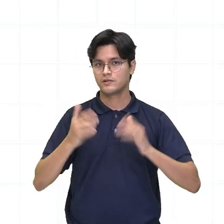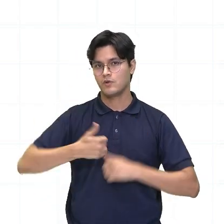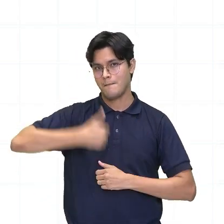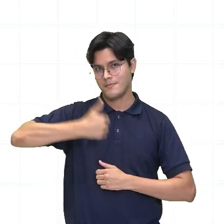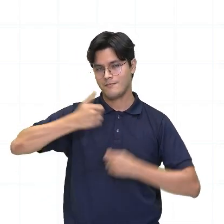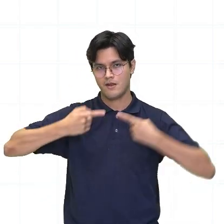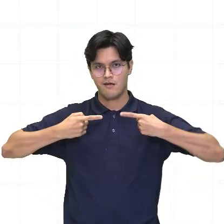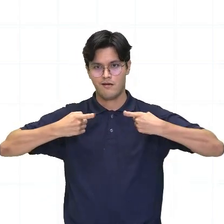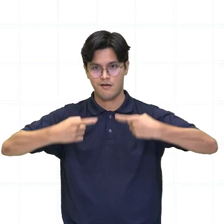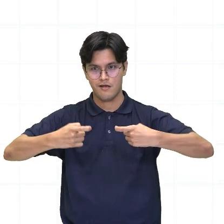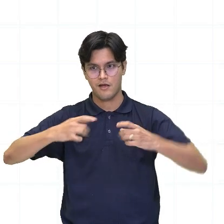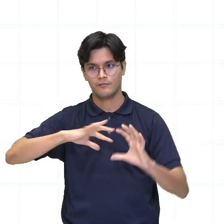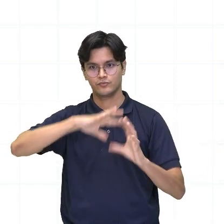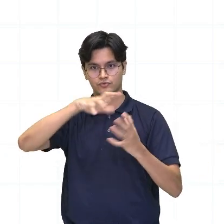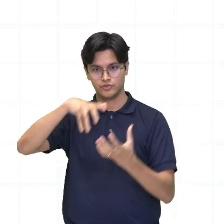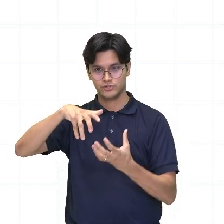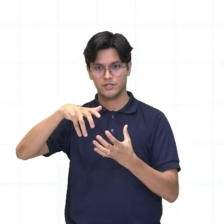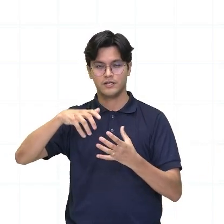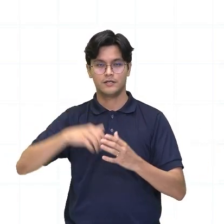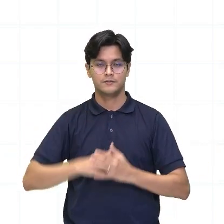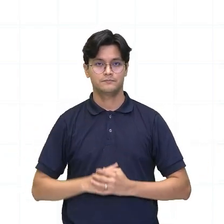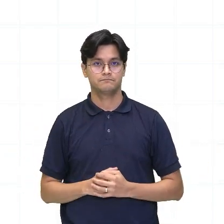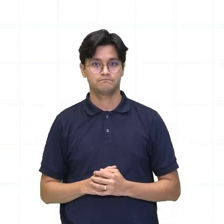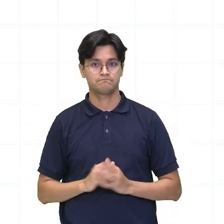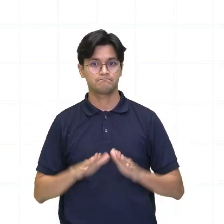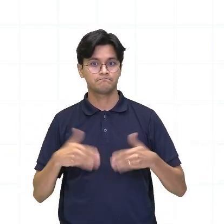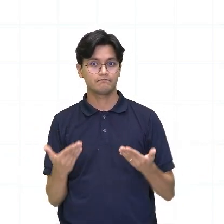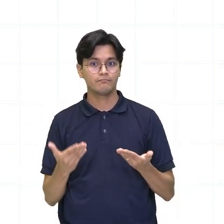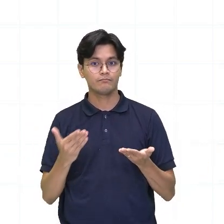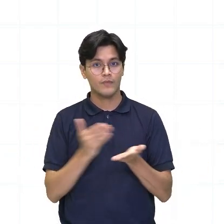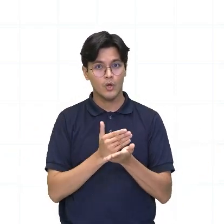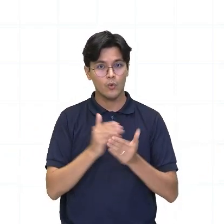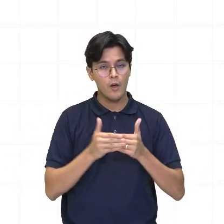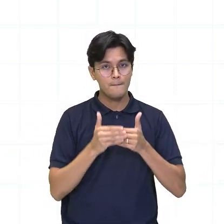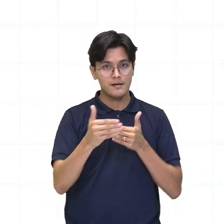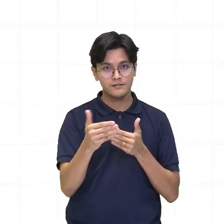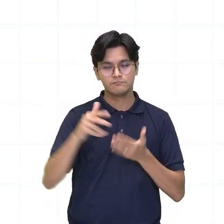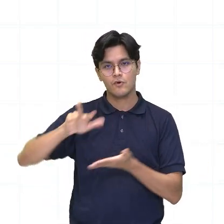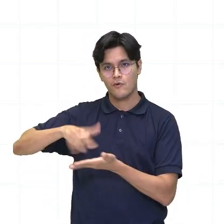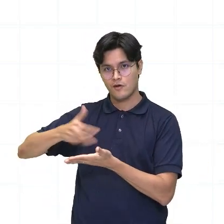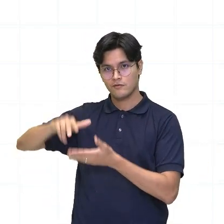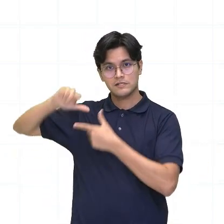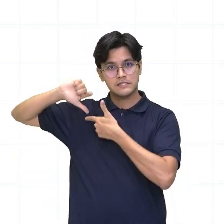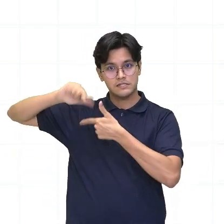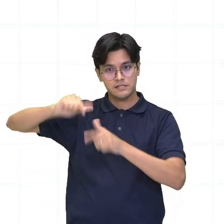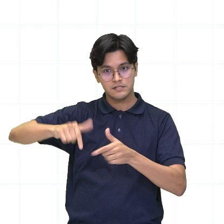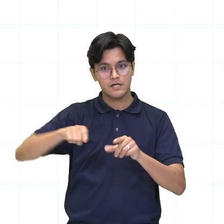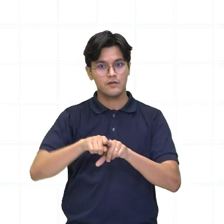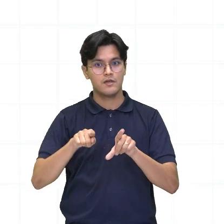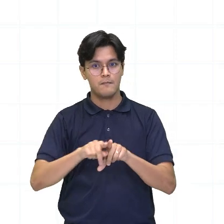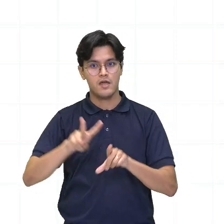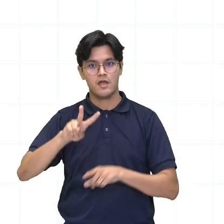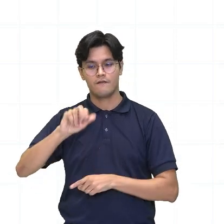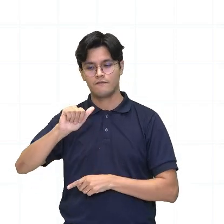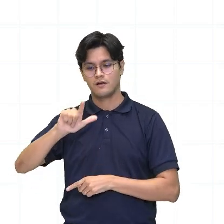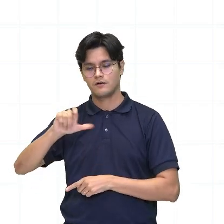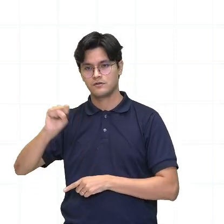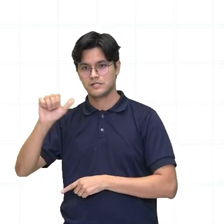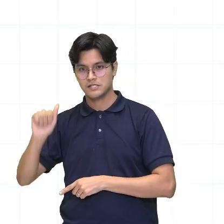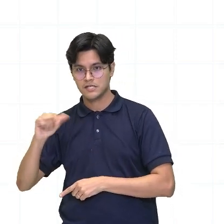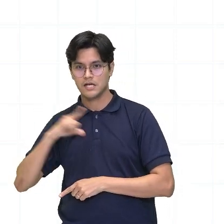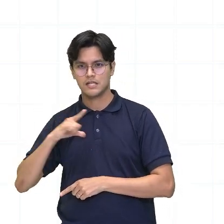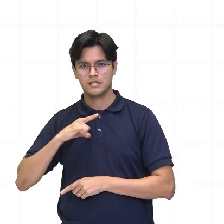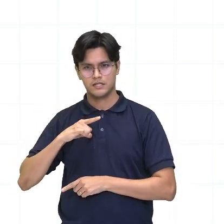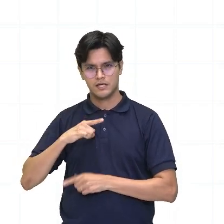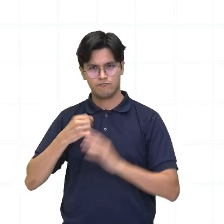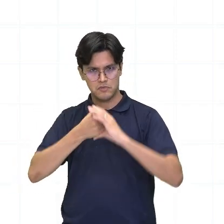Boston. E aí, a partir daí, as danças tradicionais, a valsa vienense, ela tem um pezinho lá na dança clássica,